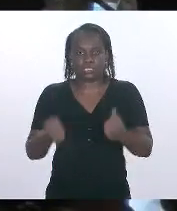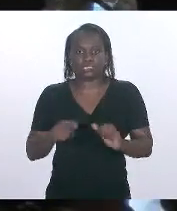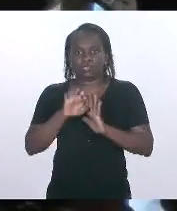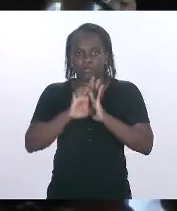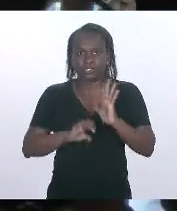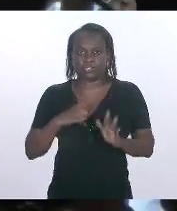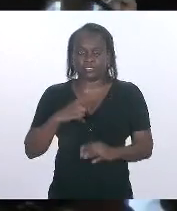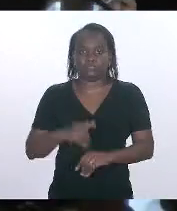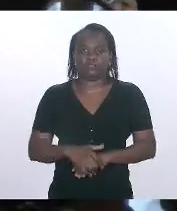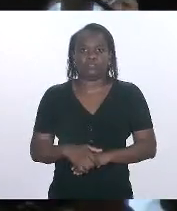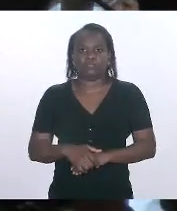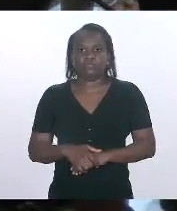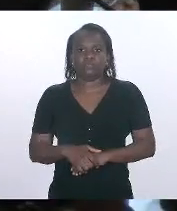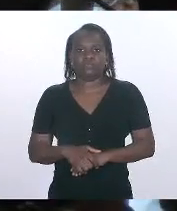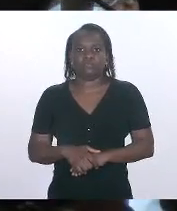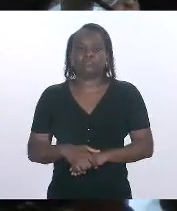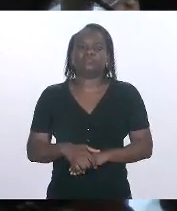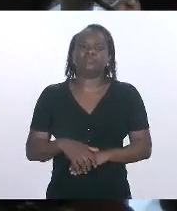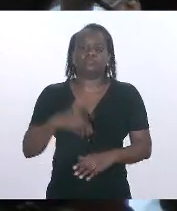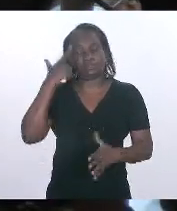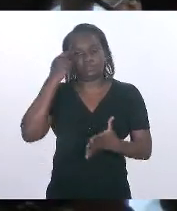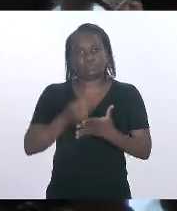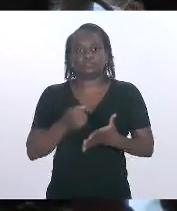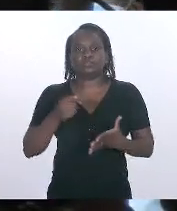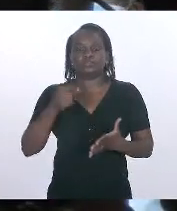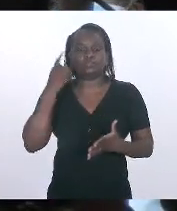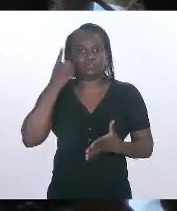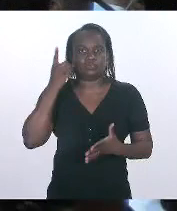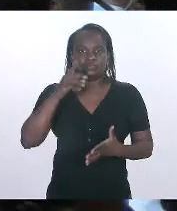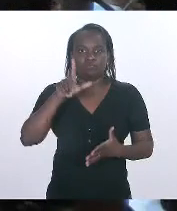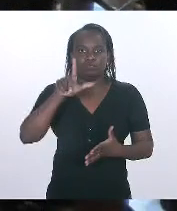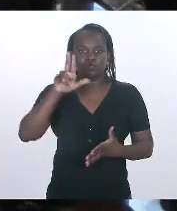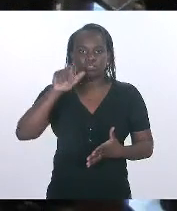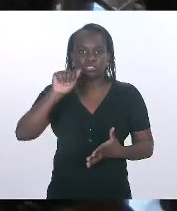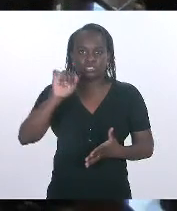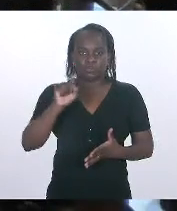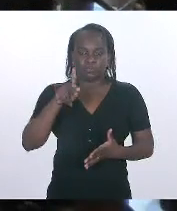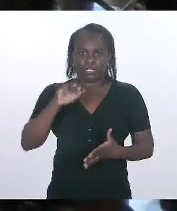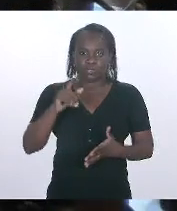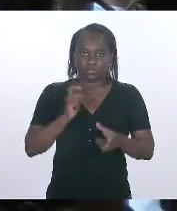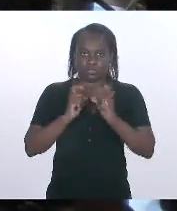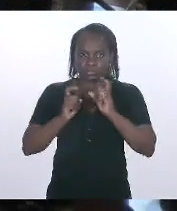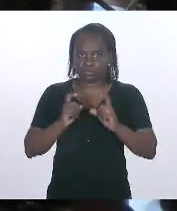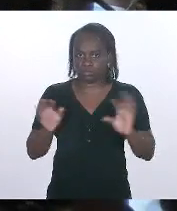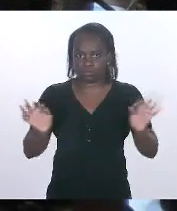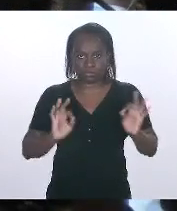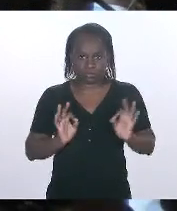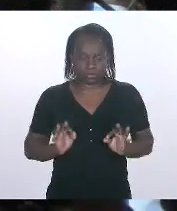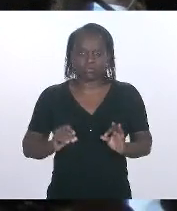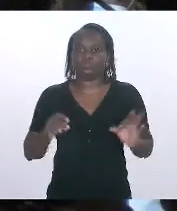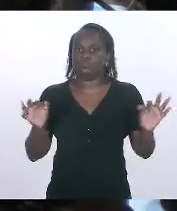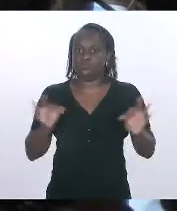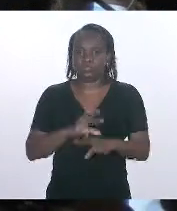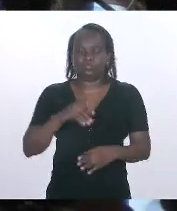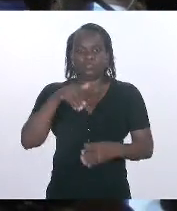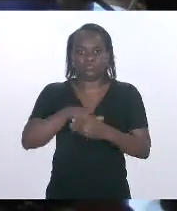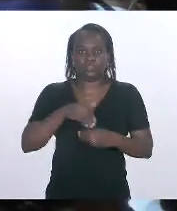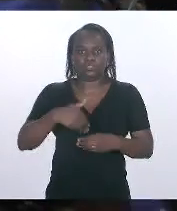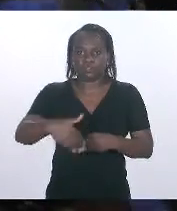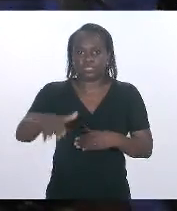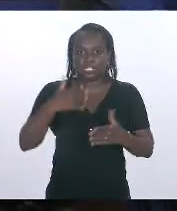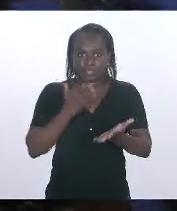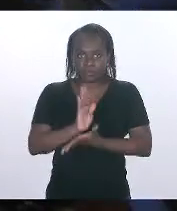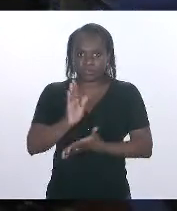emenda. Relator deputado Luiz Paulo. Em discussão, Não havendo que queira discutir, encerrada a discussão, em votação, os